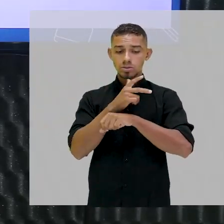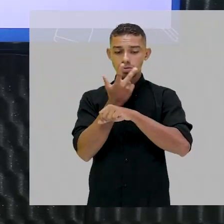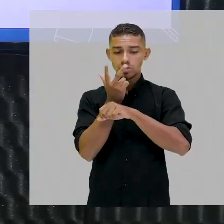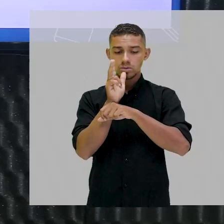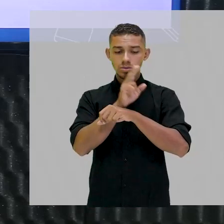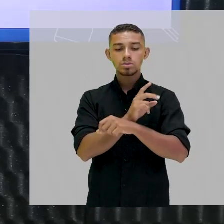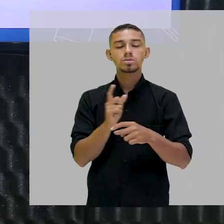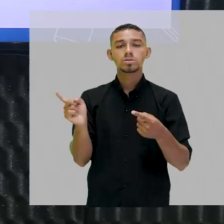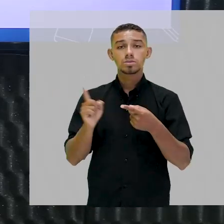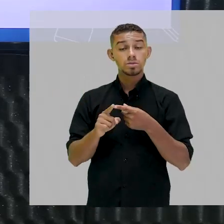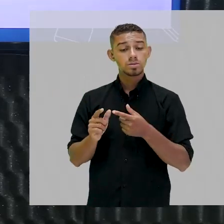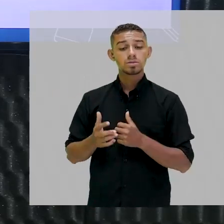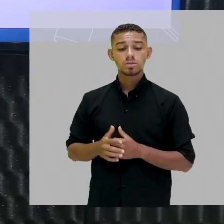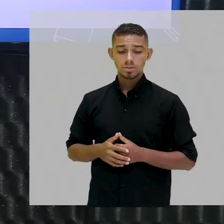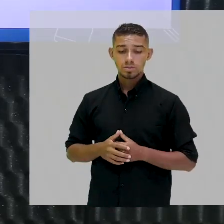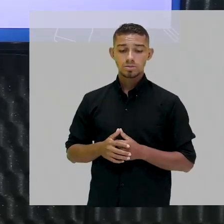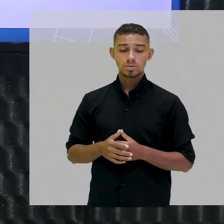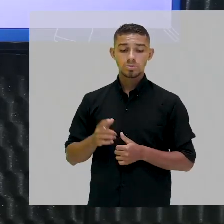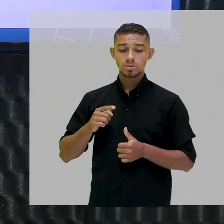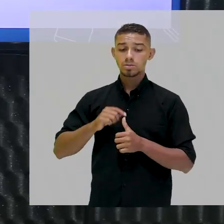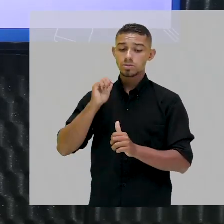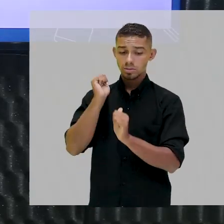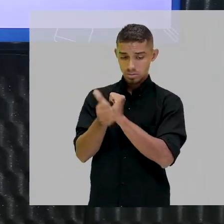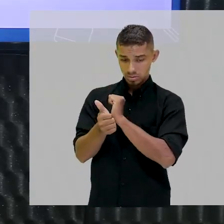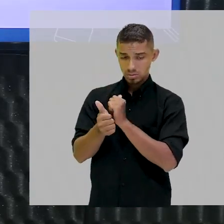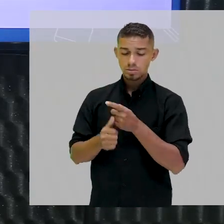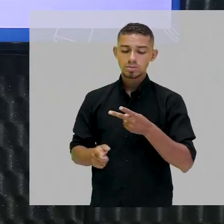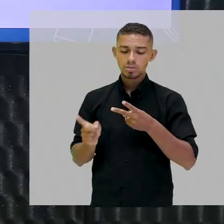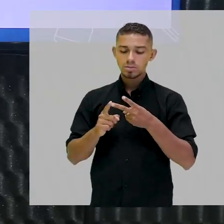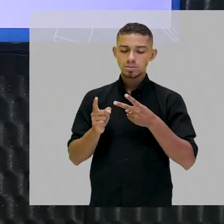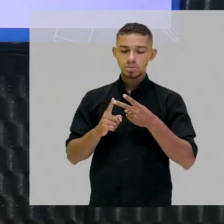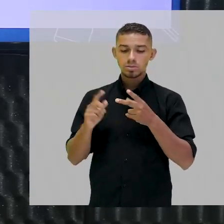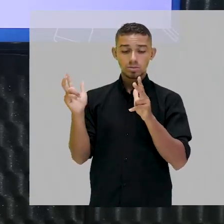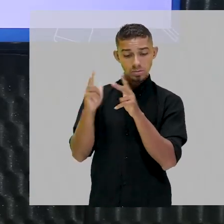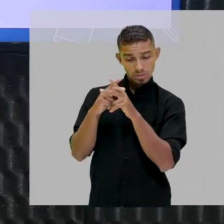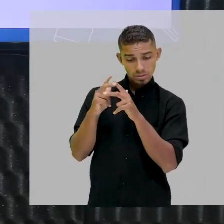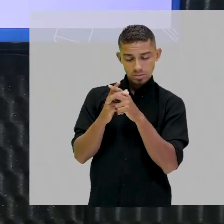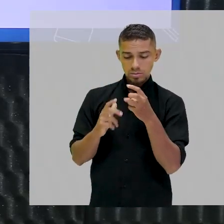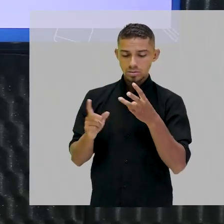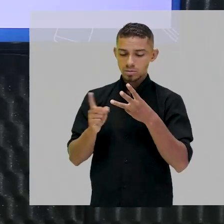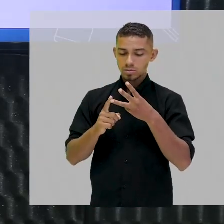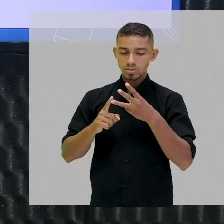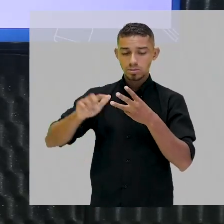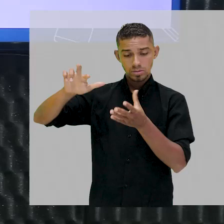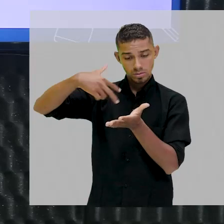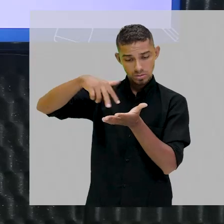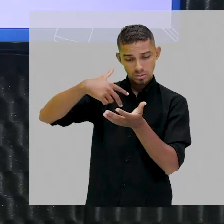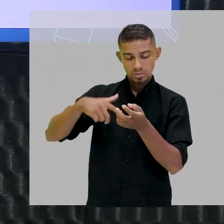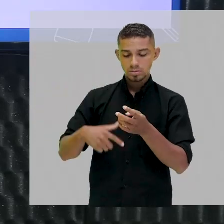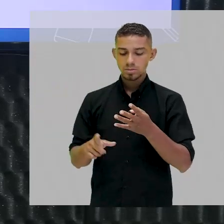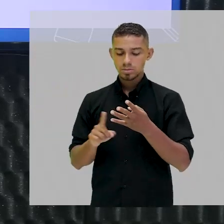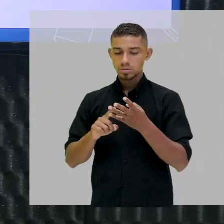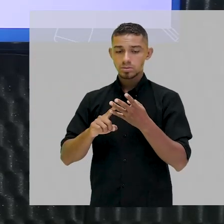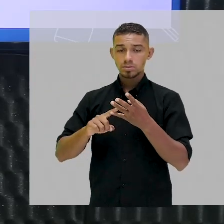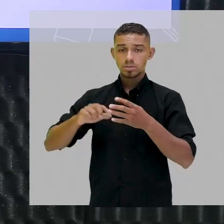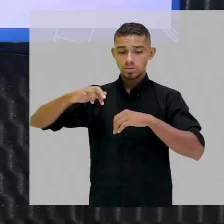da educação física são quais? Vamos ler comigo. Os esportes, as lutas, a